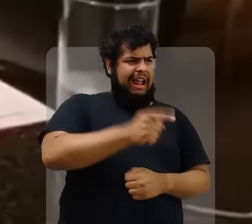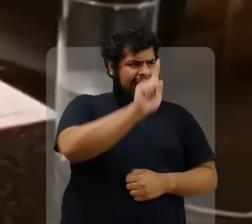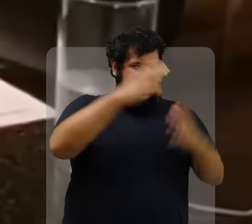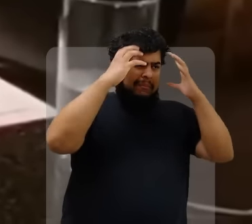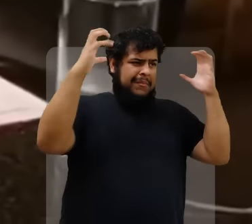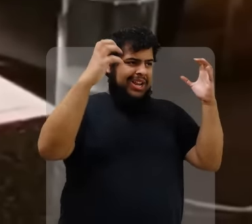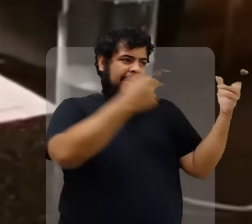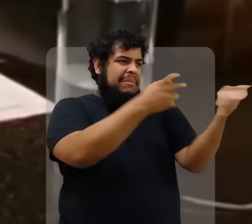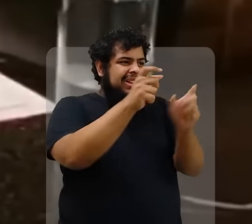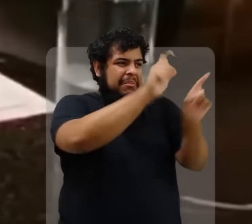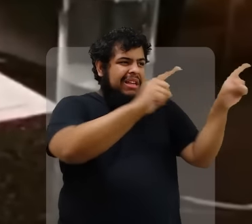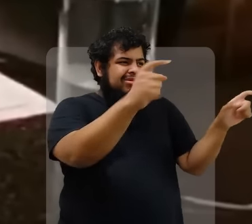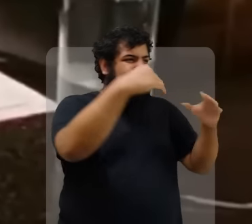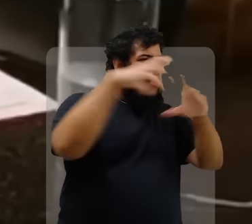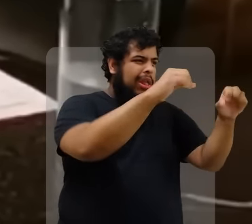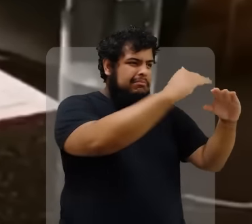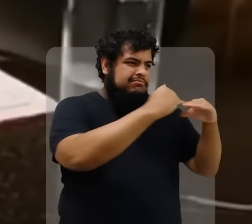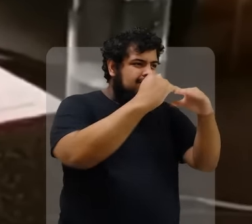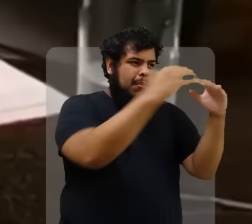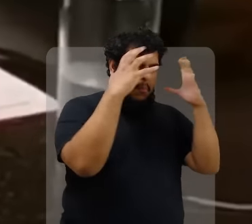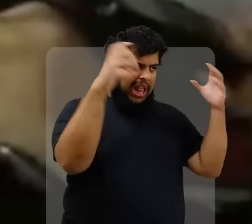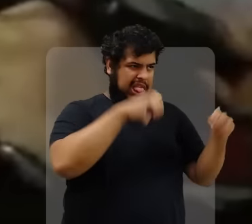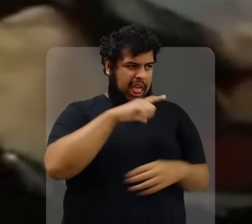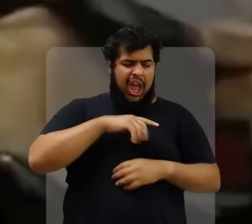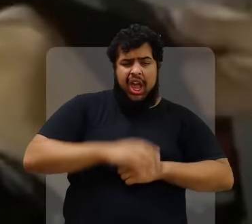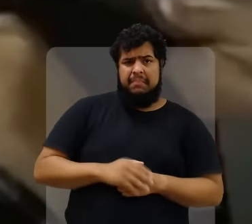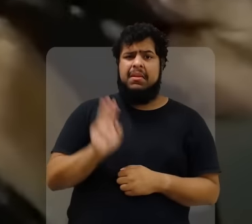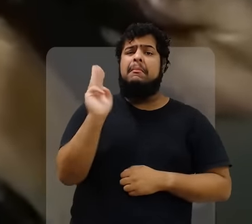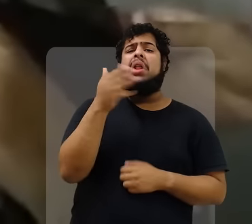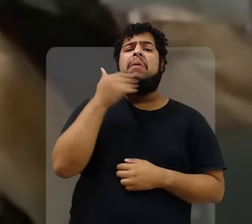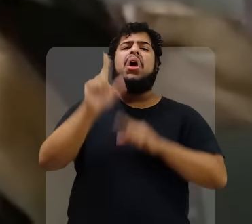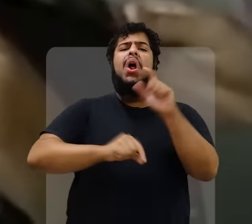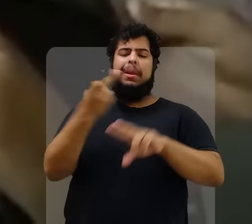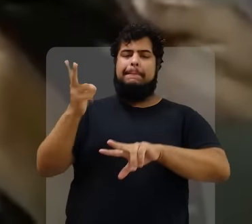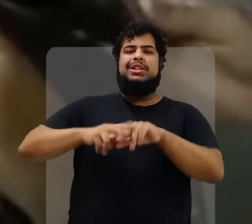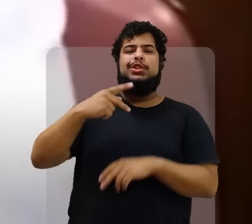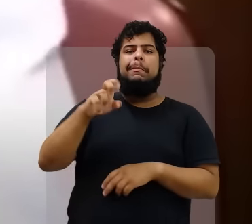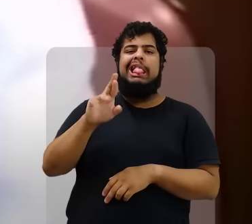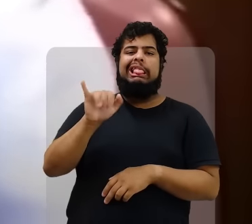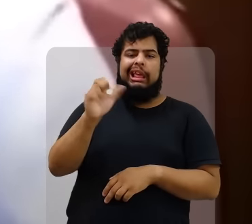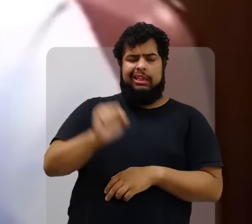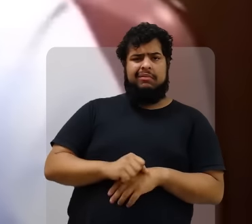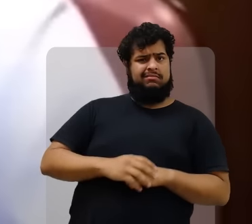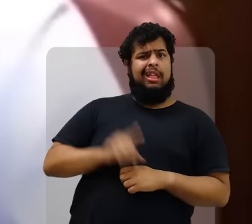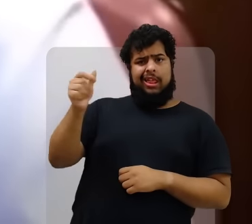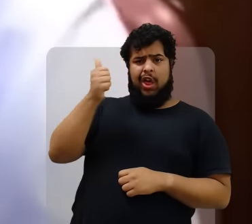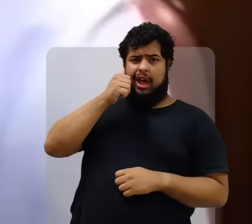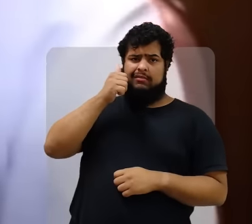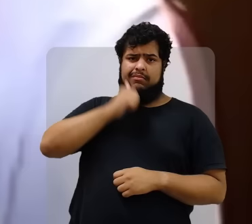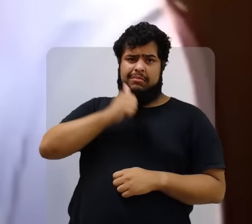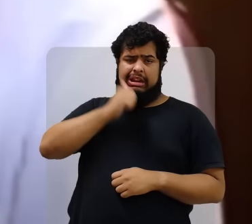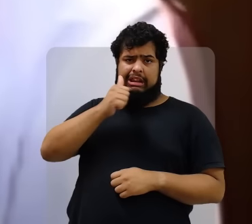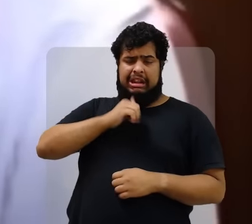chamar a Cialese cabeçudo, você não consegue identificar ninguém. Quase todo mundo é cabeçudo aí. A única coisa boa do Maranhão é o presídio de Pedrinhas. Você vê meninas no Nordeste,